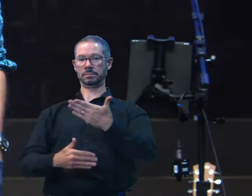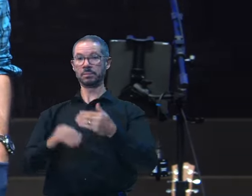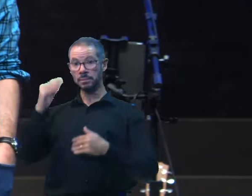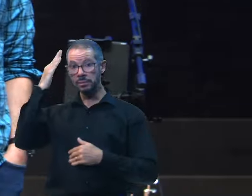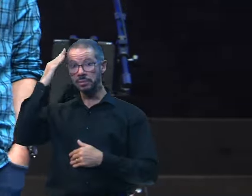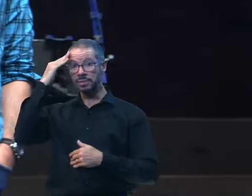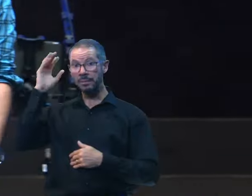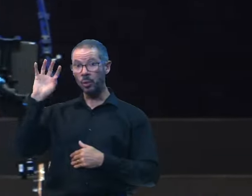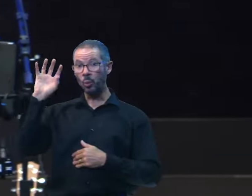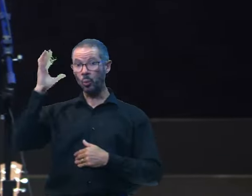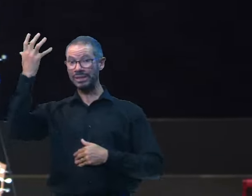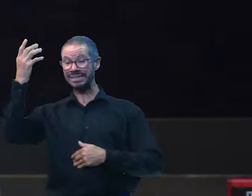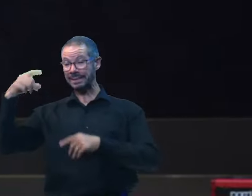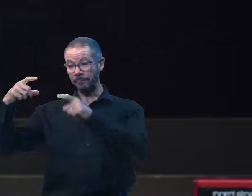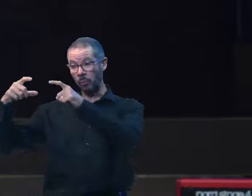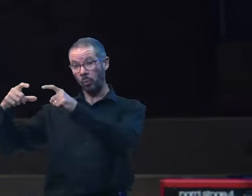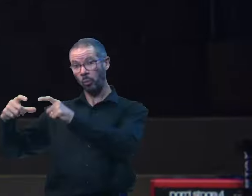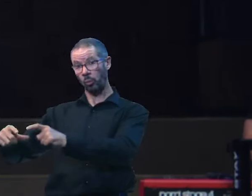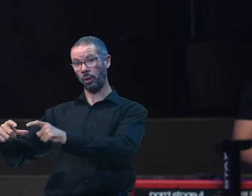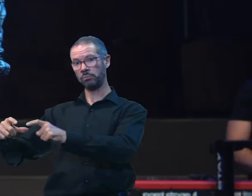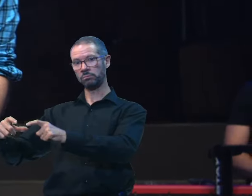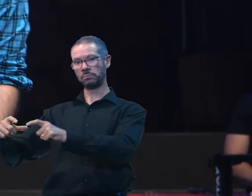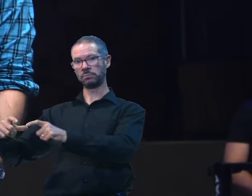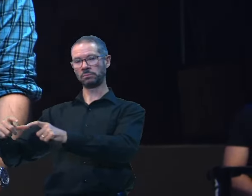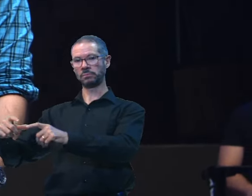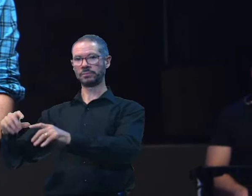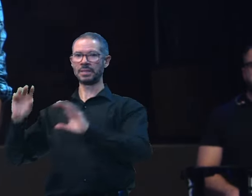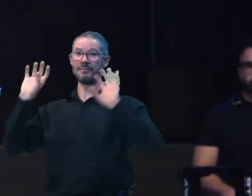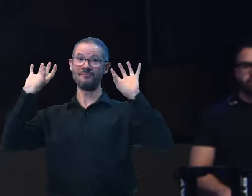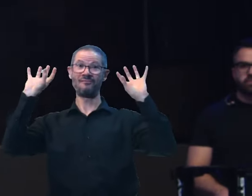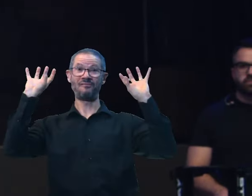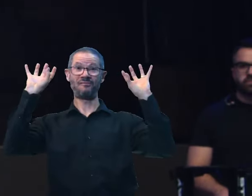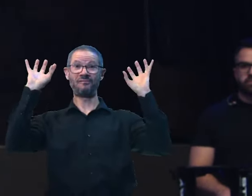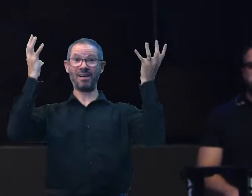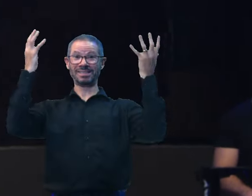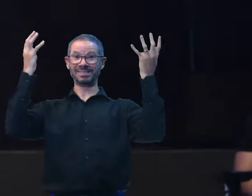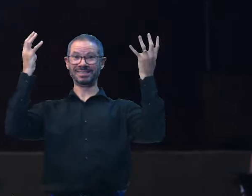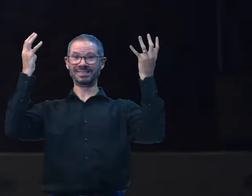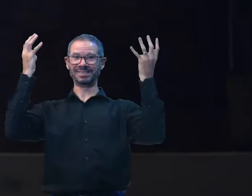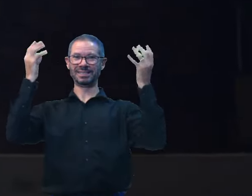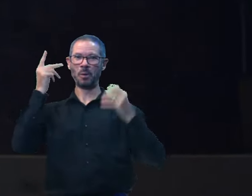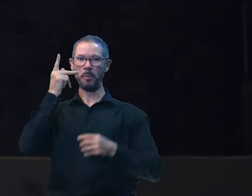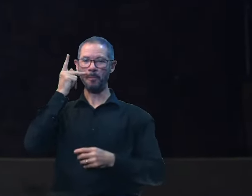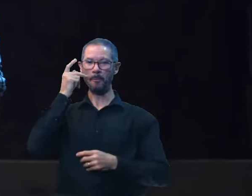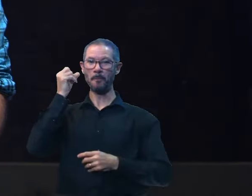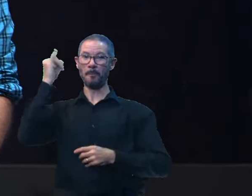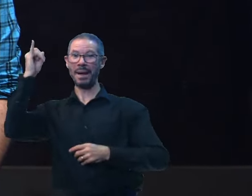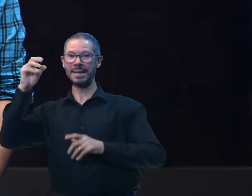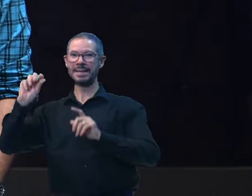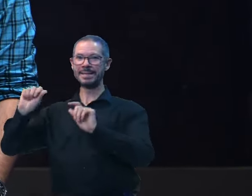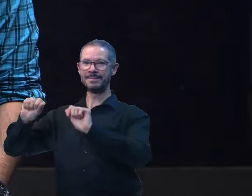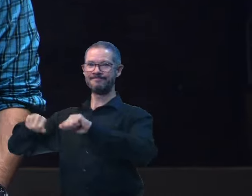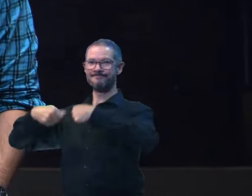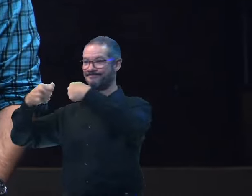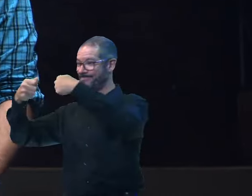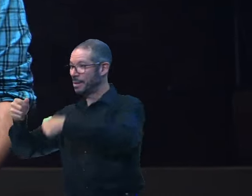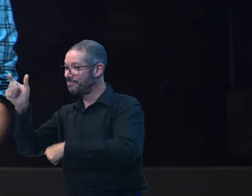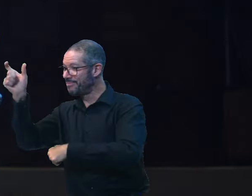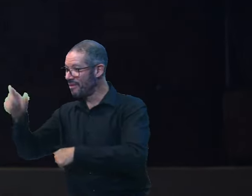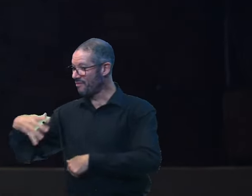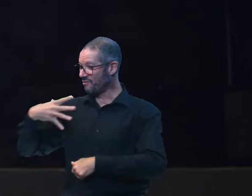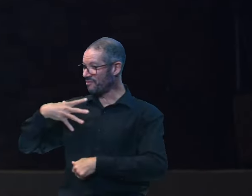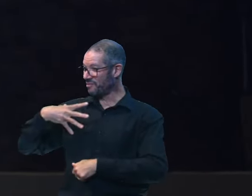Sabe o que estava acontecendo naquele lugar? Uma festa. O pai deu uma